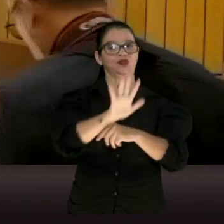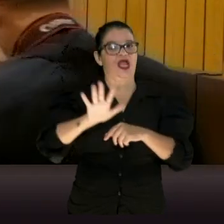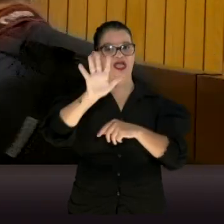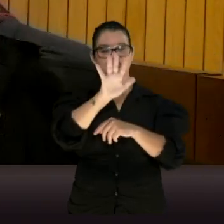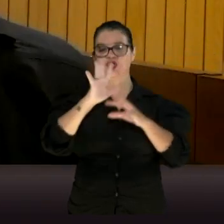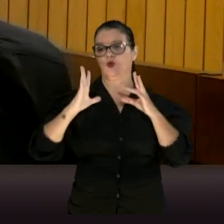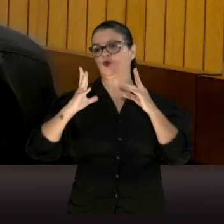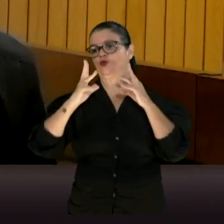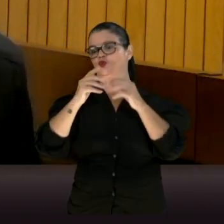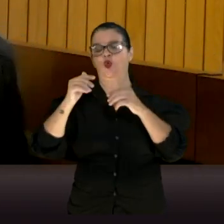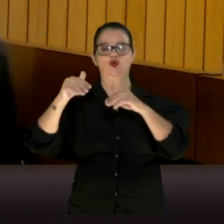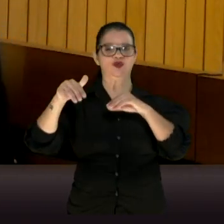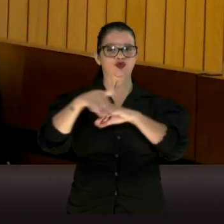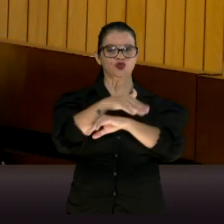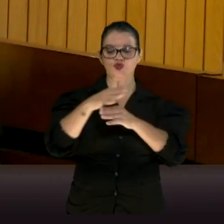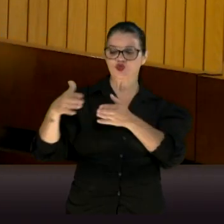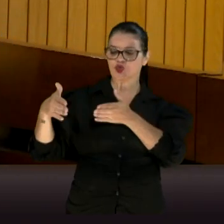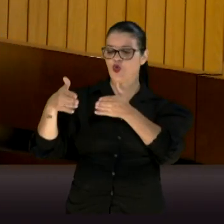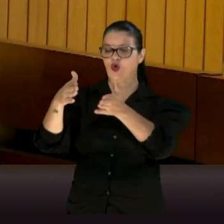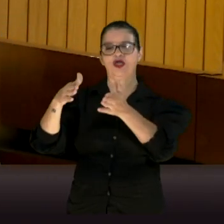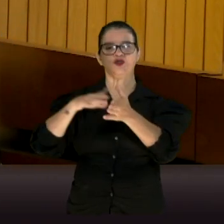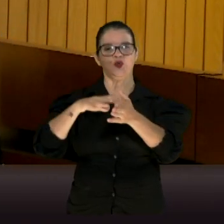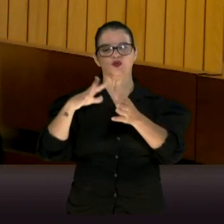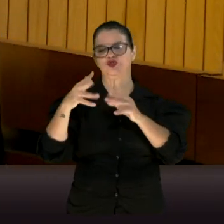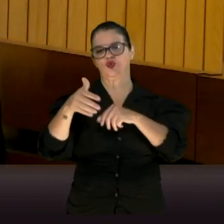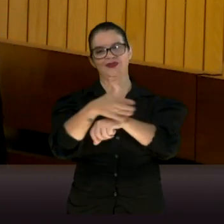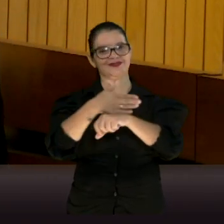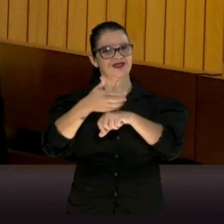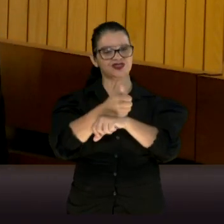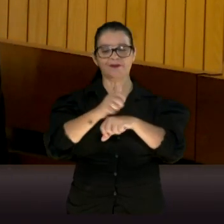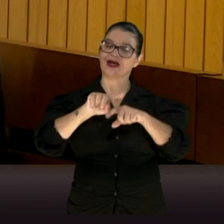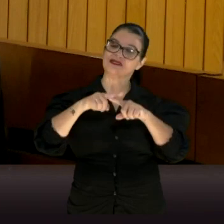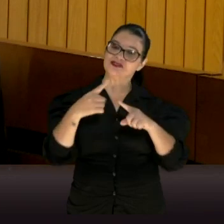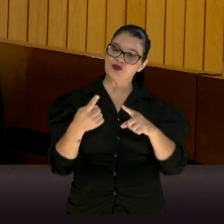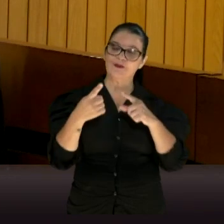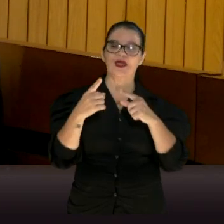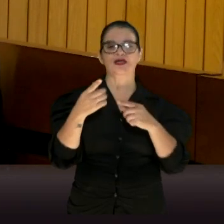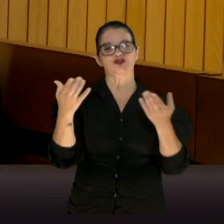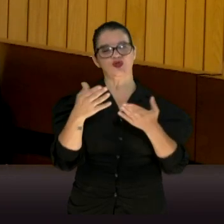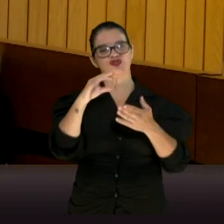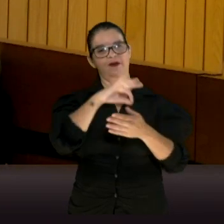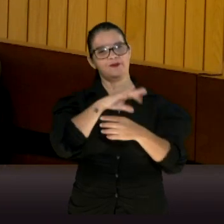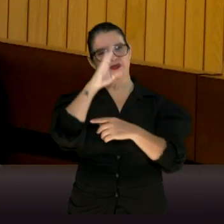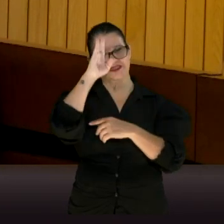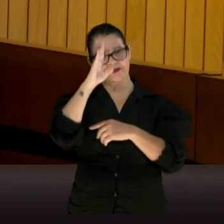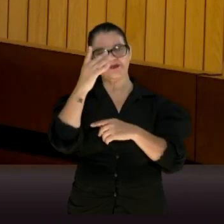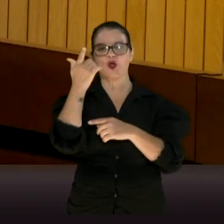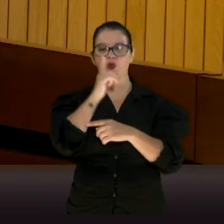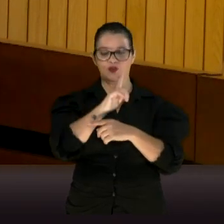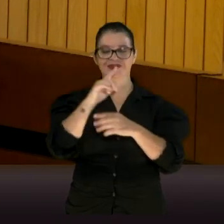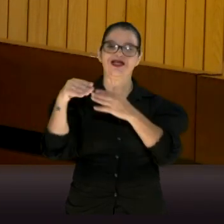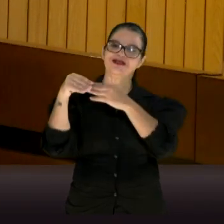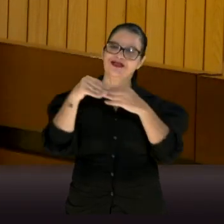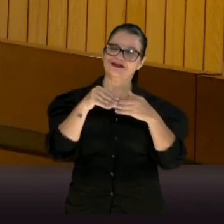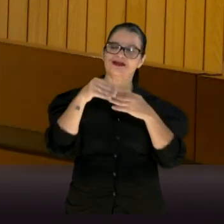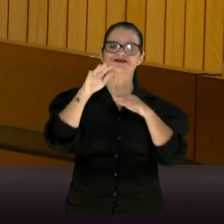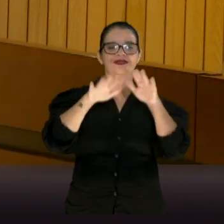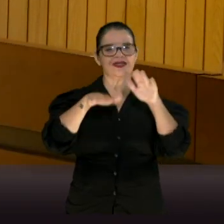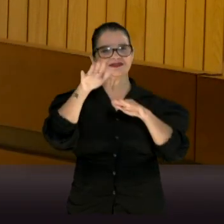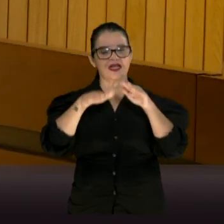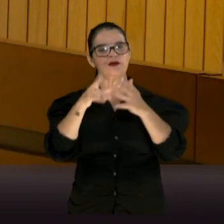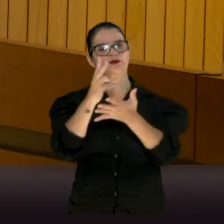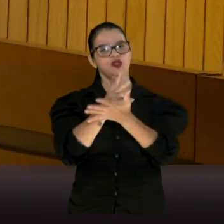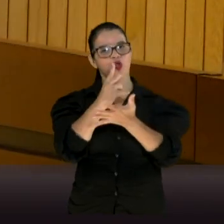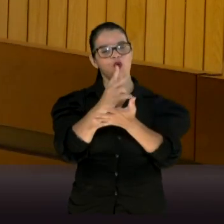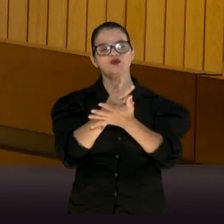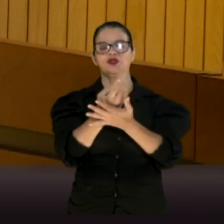os corredores, viários, todas as praças, mas hoje a Polícia Militar, ela consegue e está trazendo esse equilíbrio de continuar